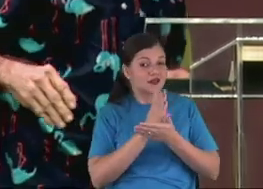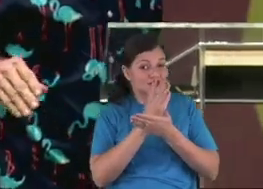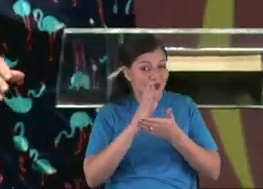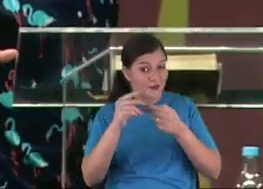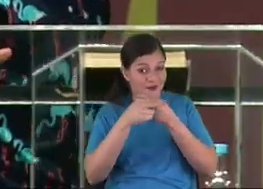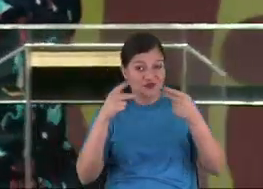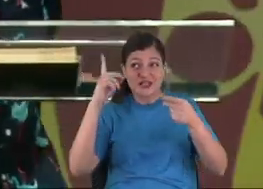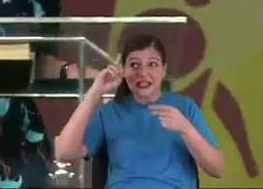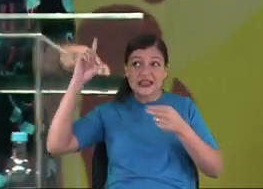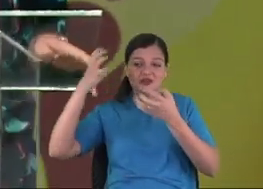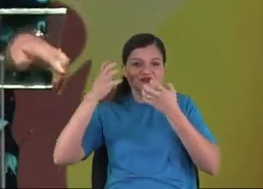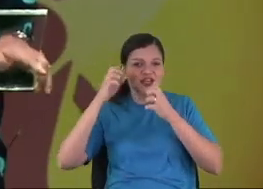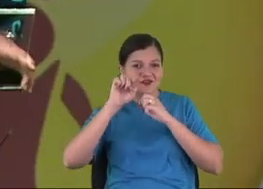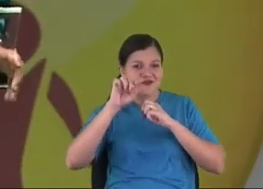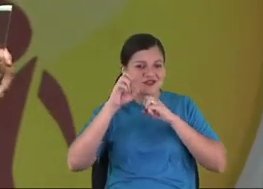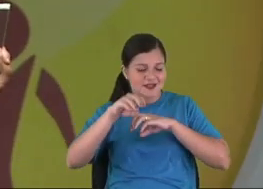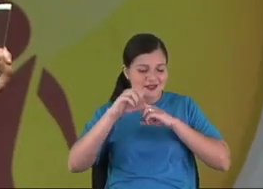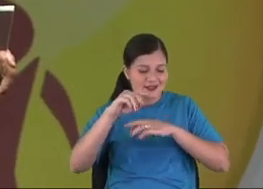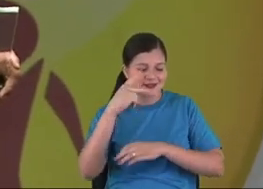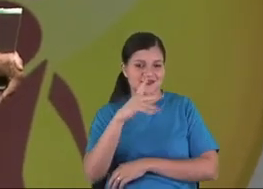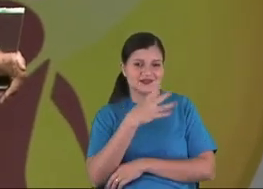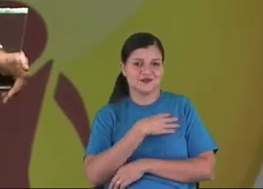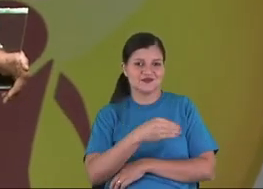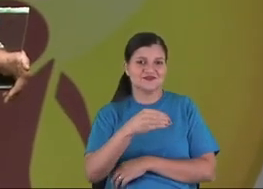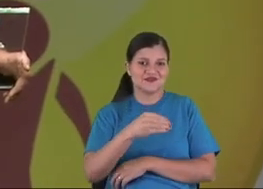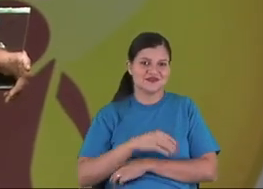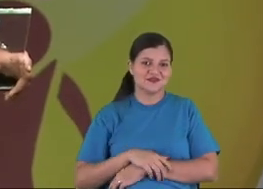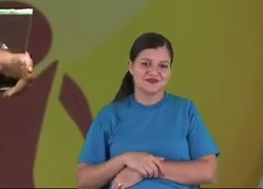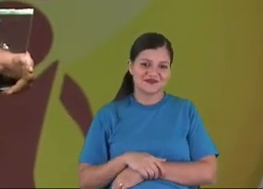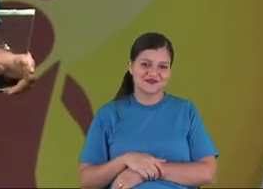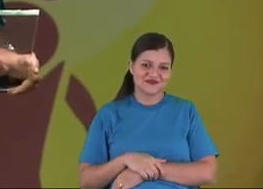você ensine os seus filhos.